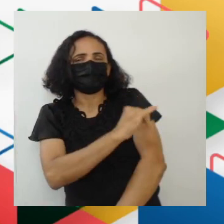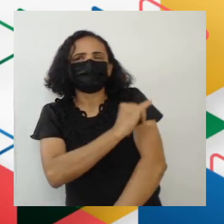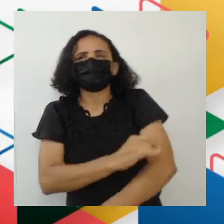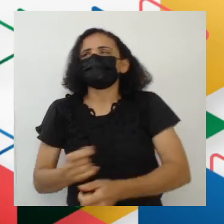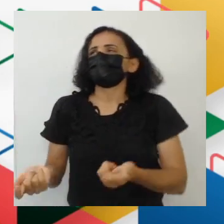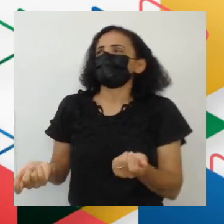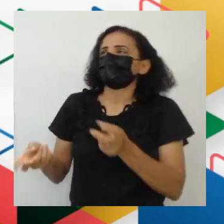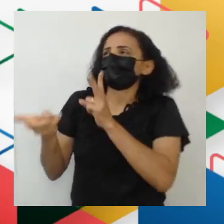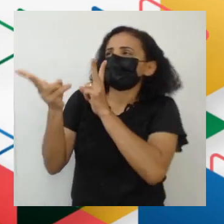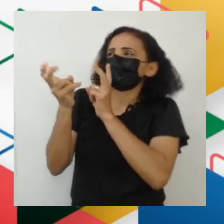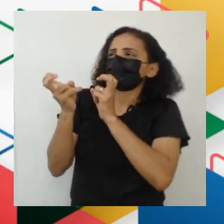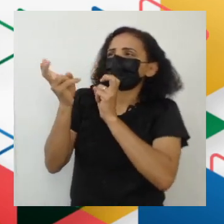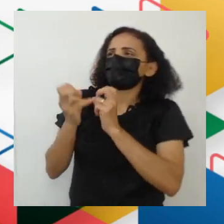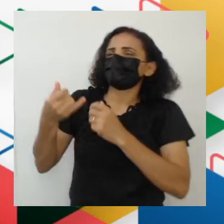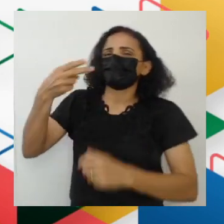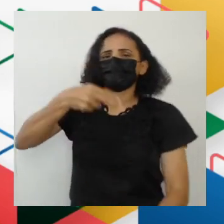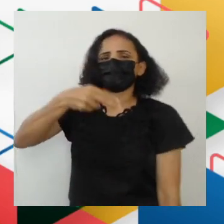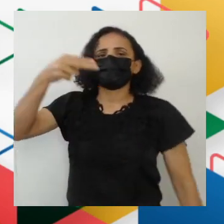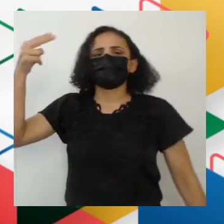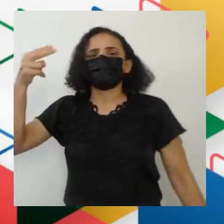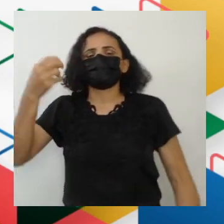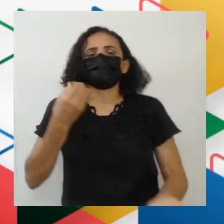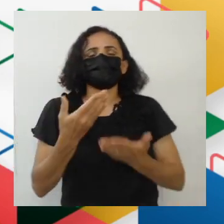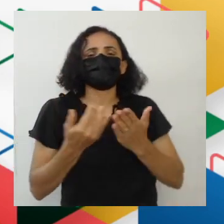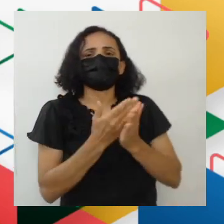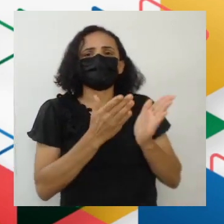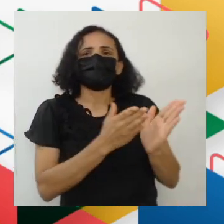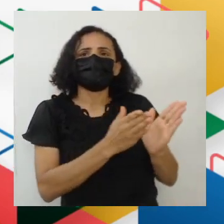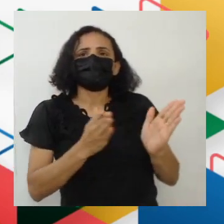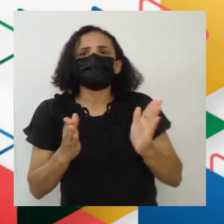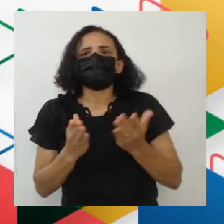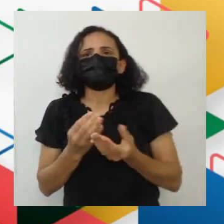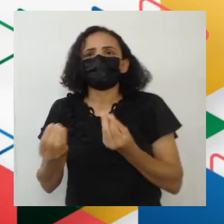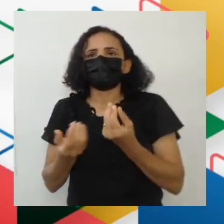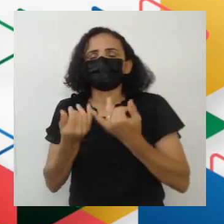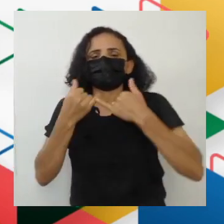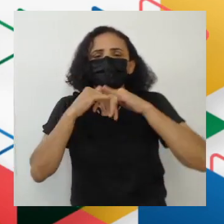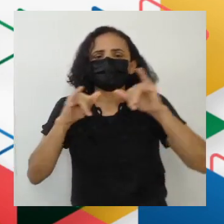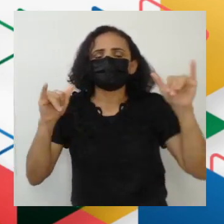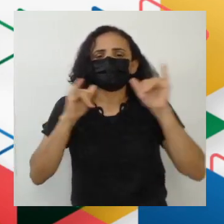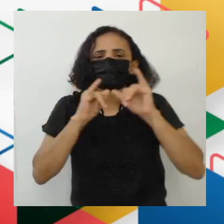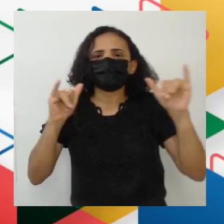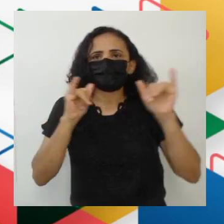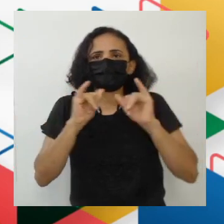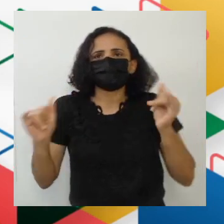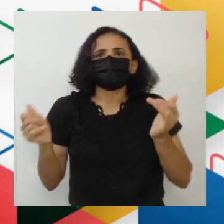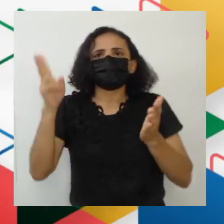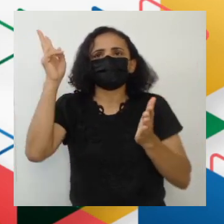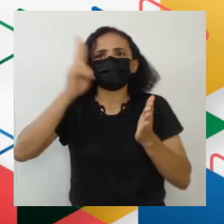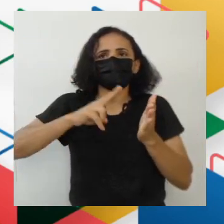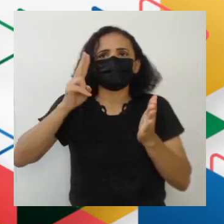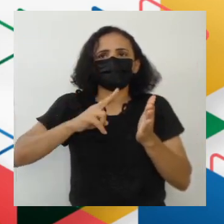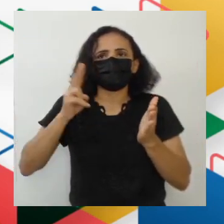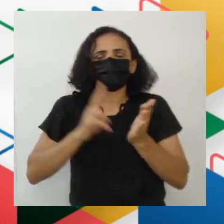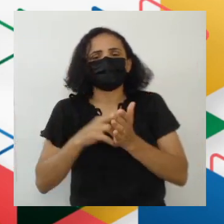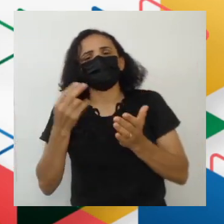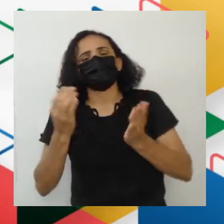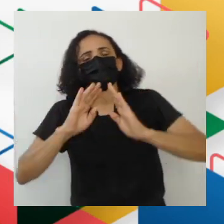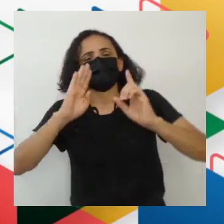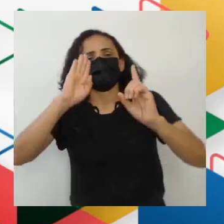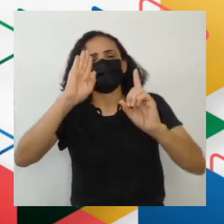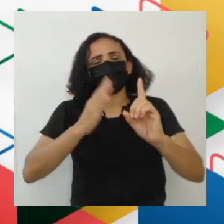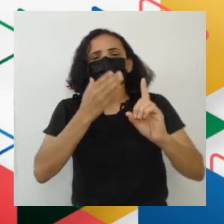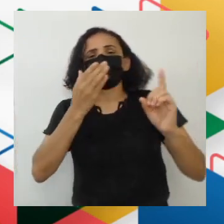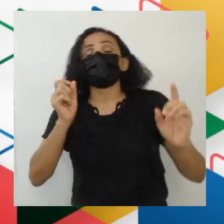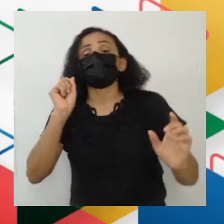Nordeste, tá? Então, a 10ª questão, ele quer que a notícia lida relata um evento cultural que